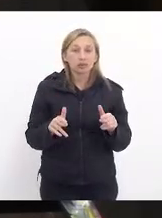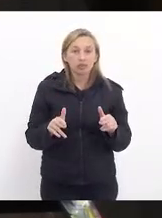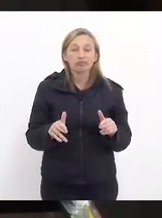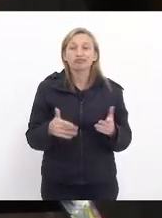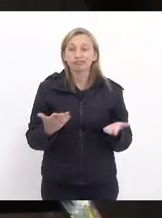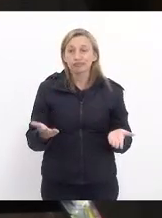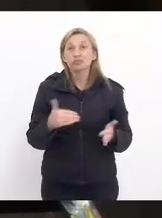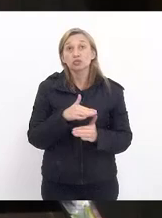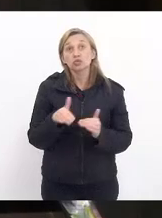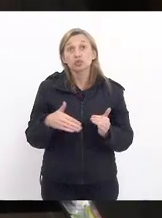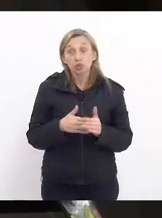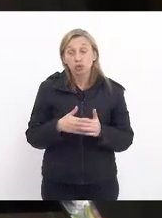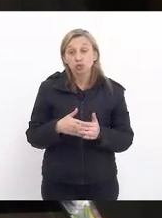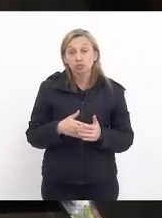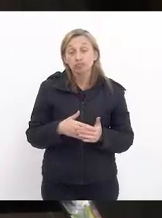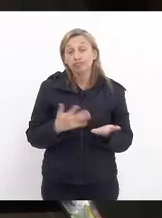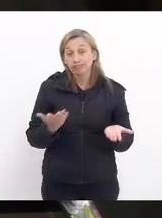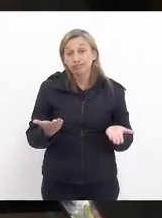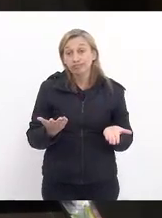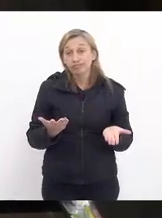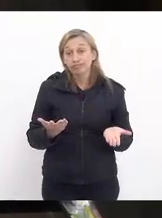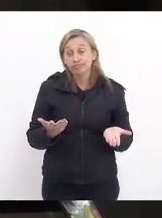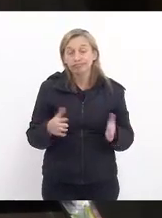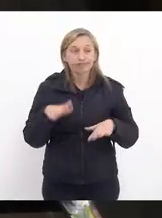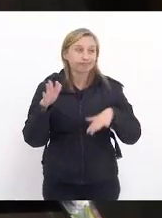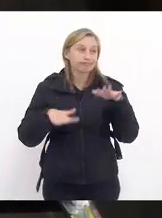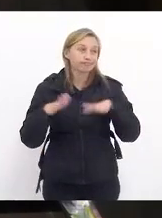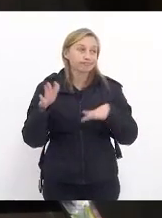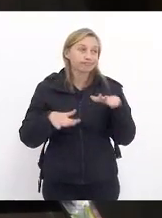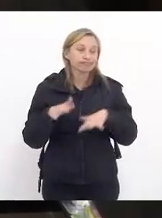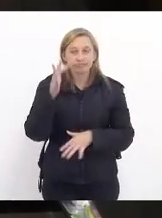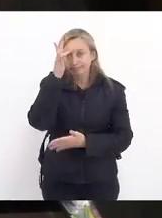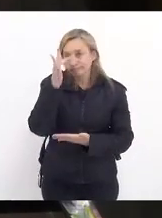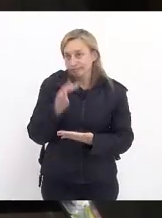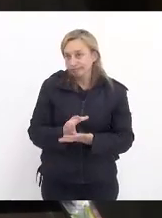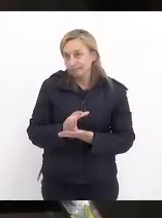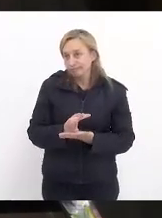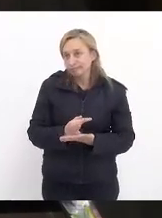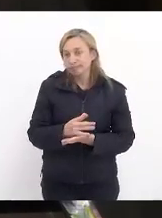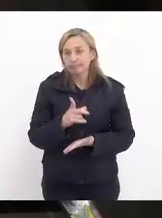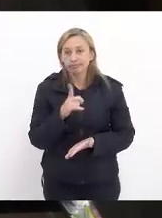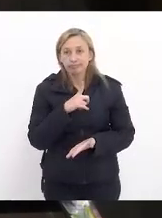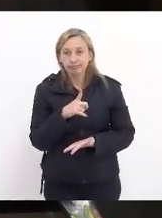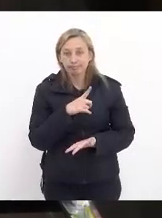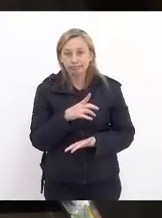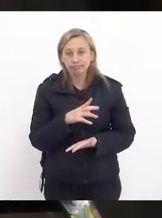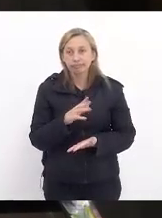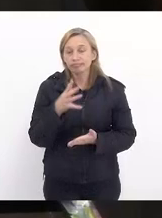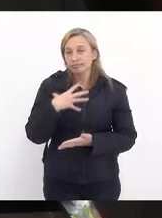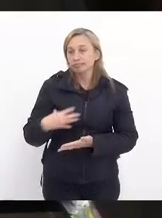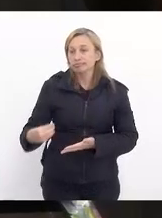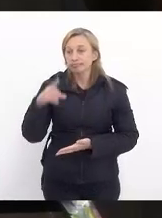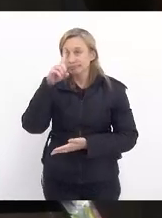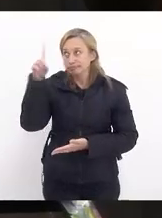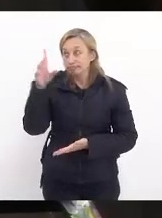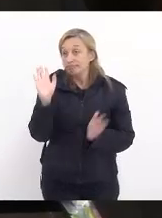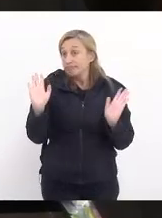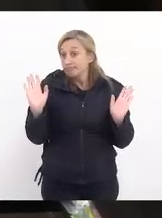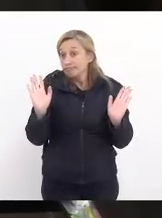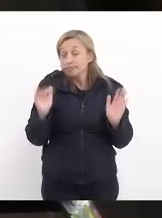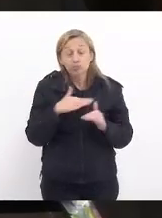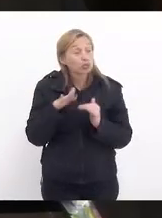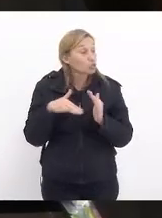inegável todos sem exceção independente da fé que professa em são filhos de Deus